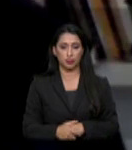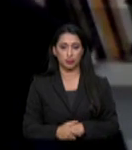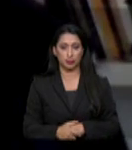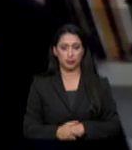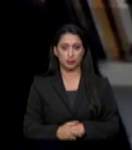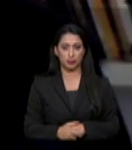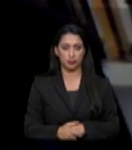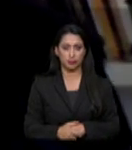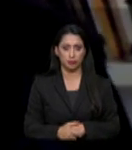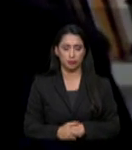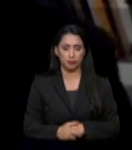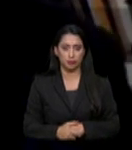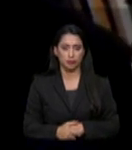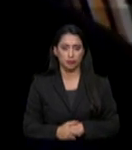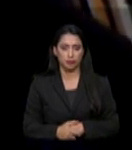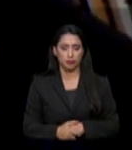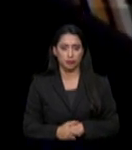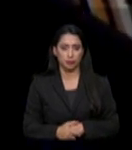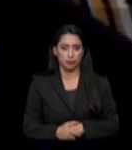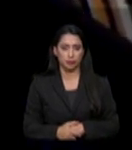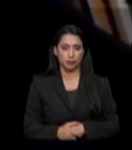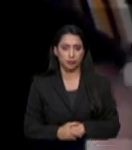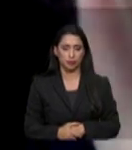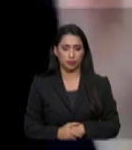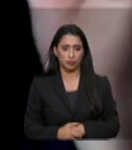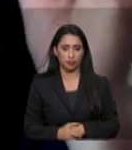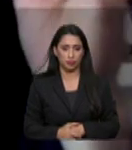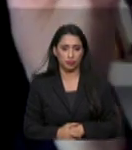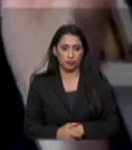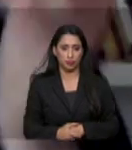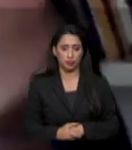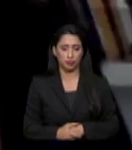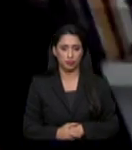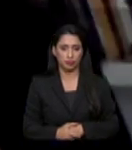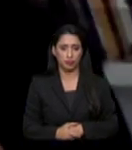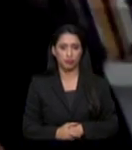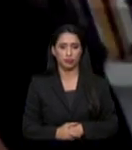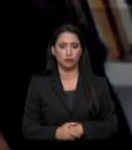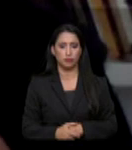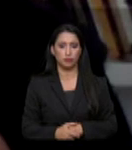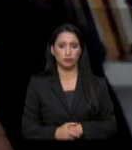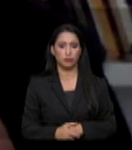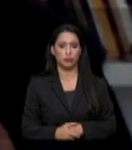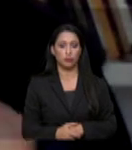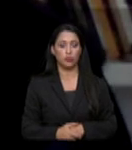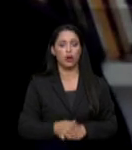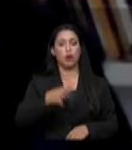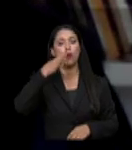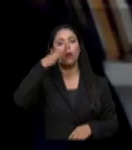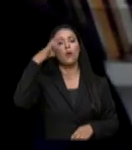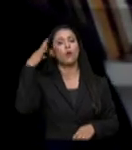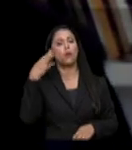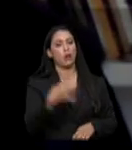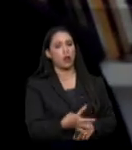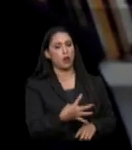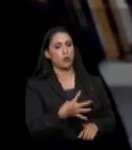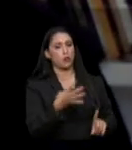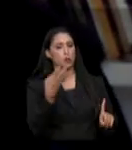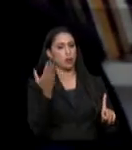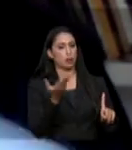o PIS e são feitas pelo acusado